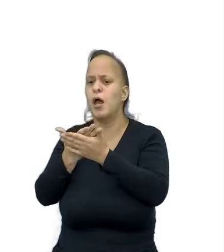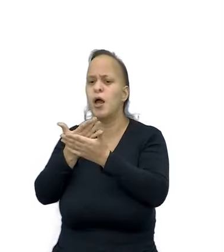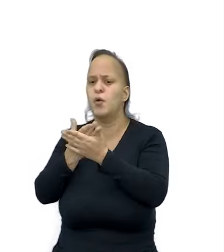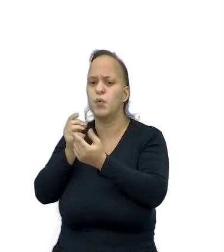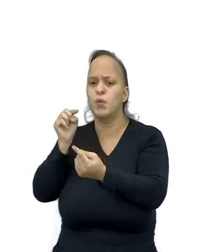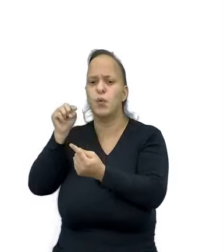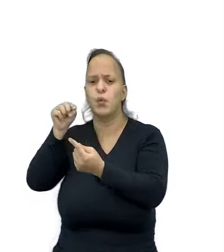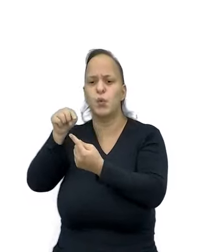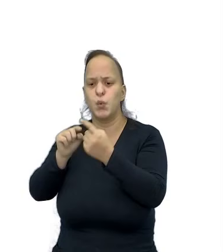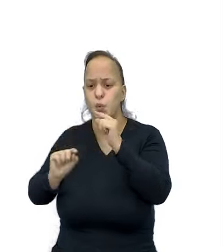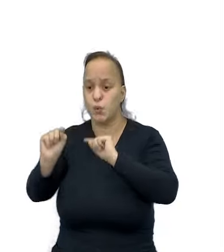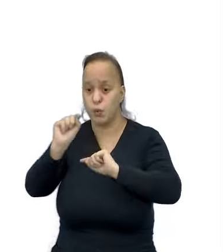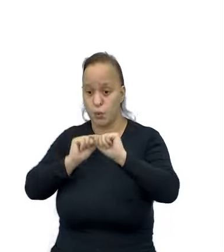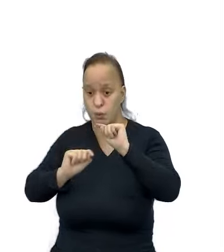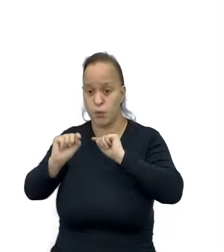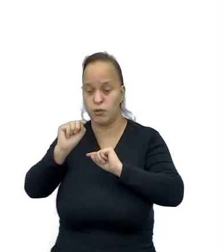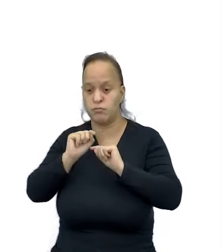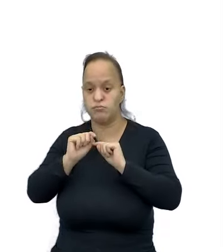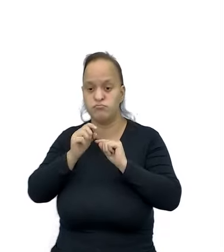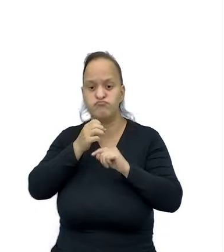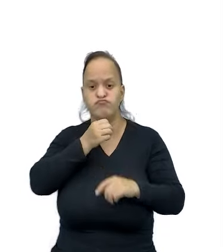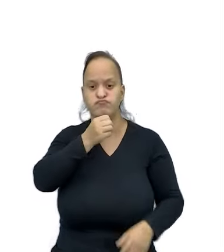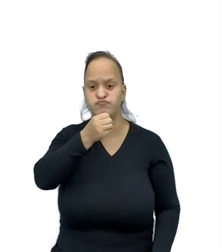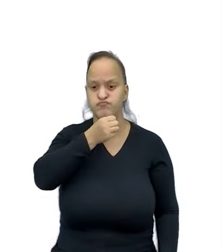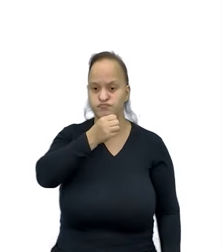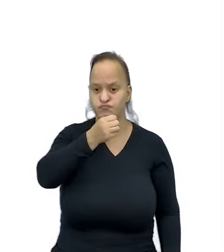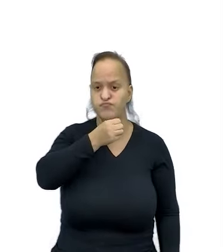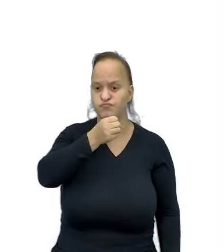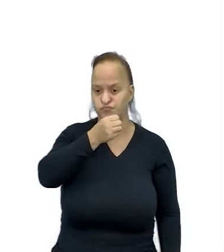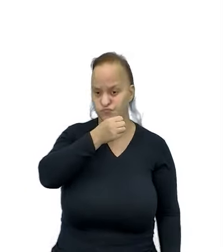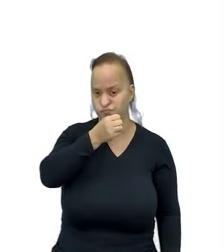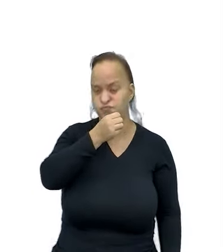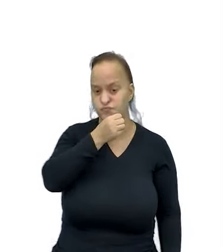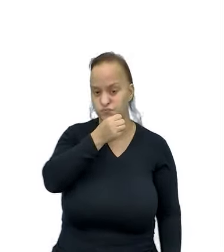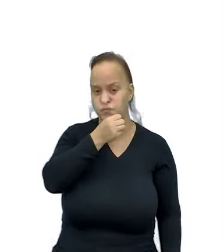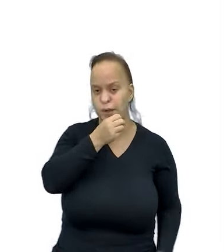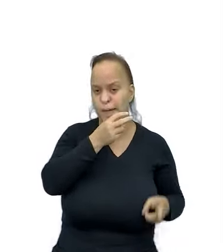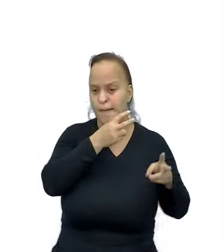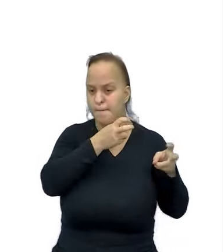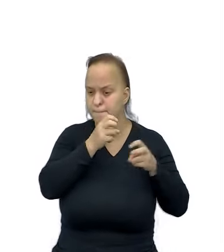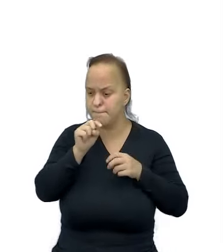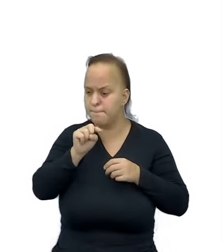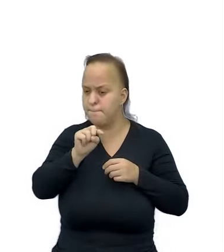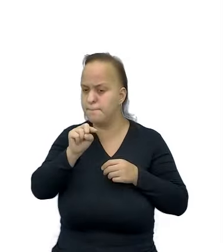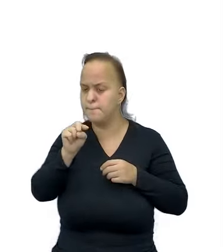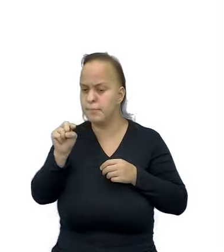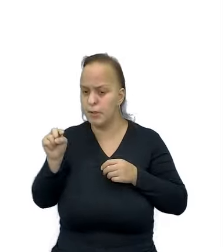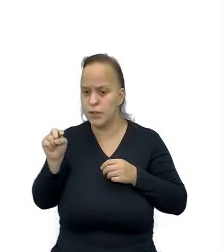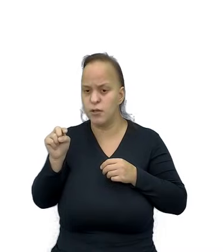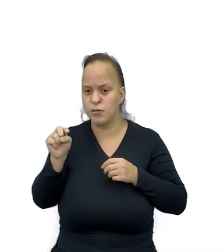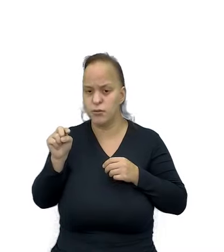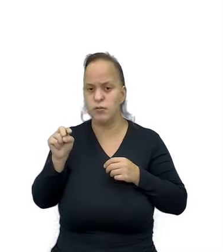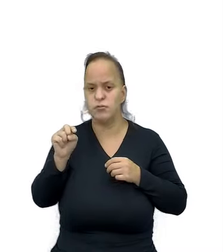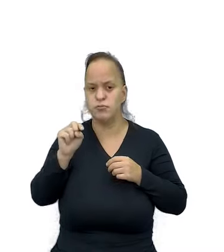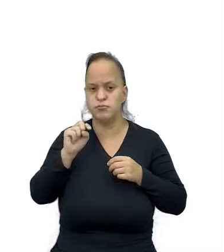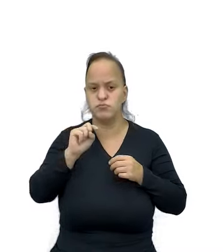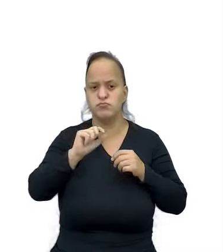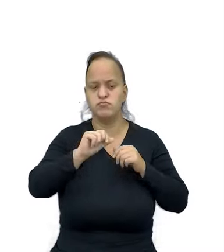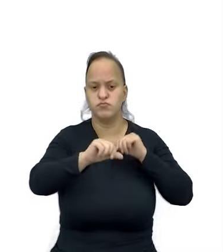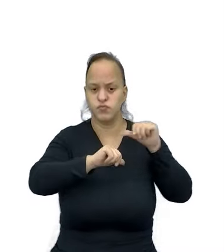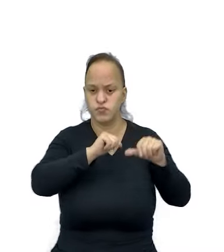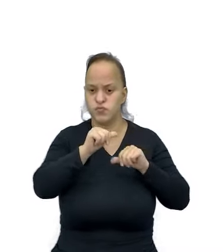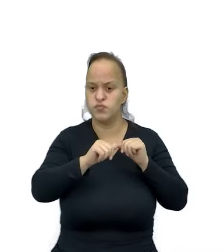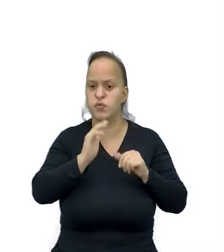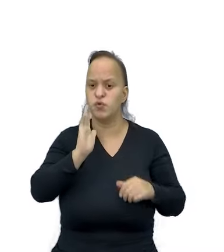refletir sobre o gênero textual em entrevista. Então, a gente observa aqui que o gênero já foi alterado. Tá? Ao invés de trabalhar com a leitura,